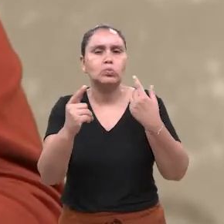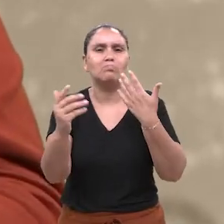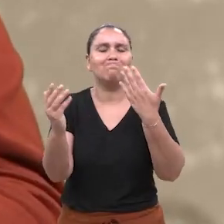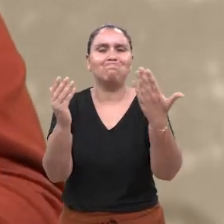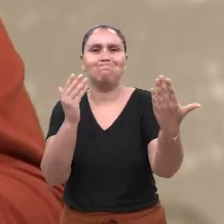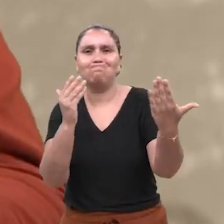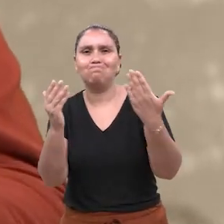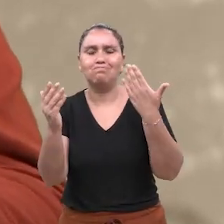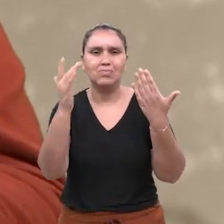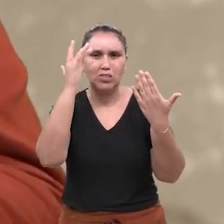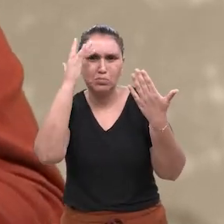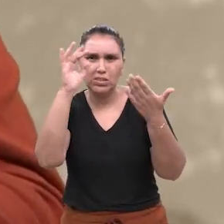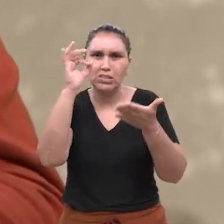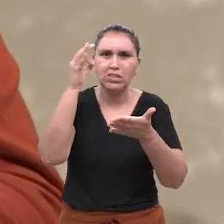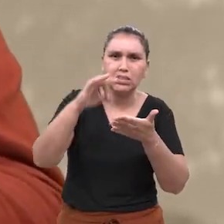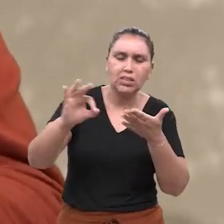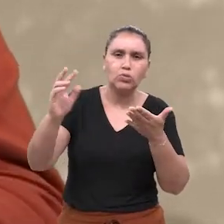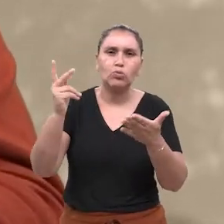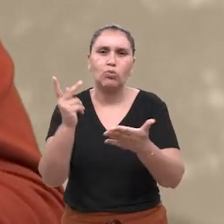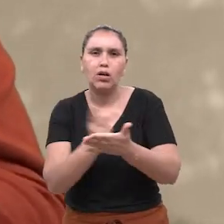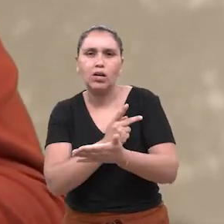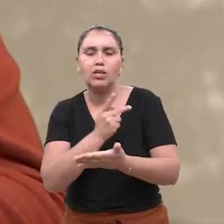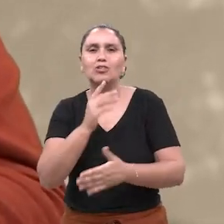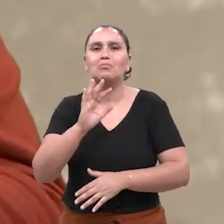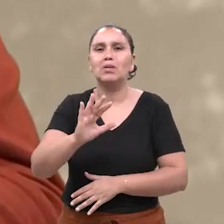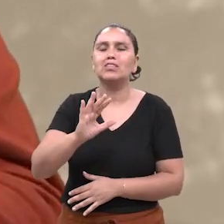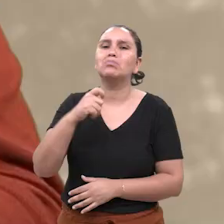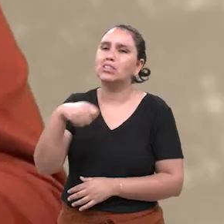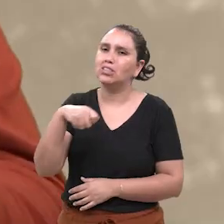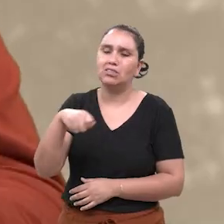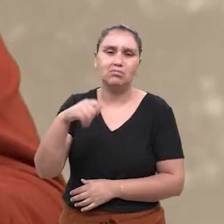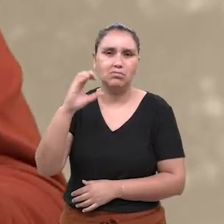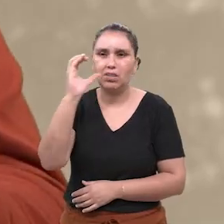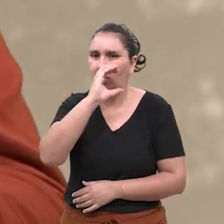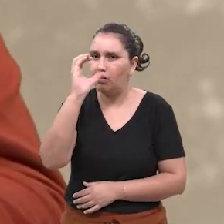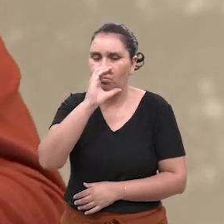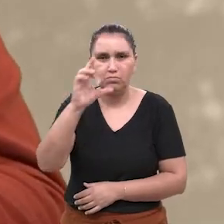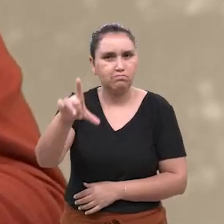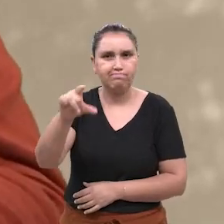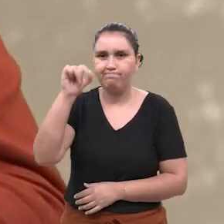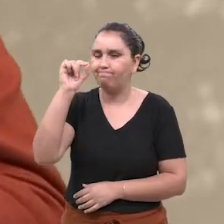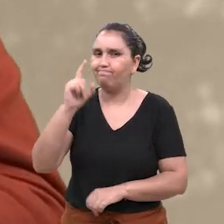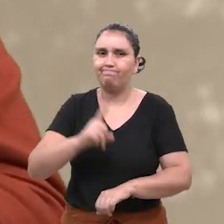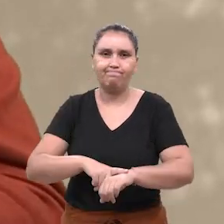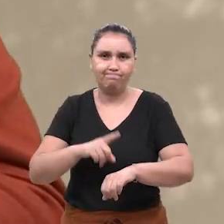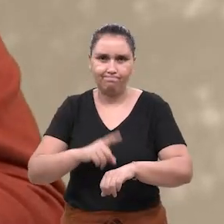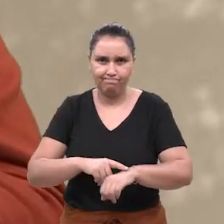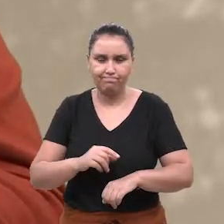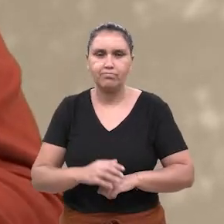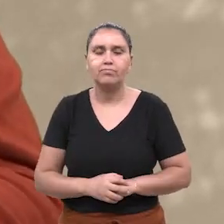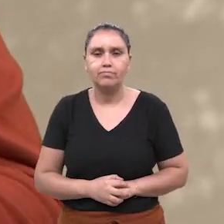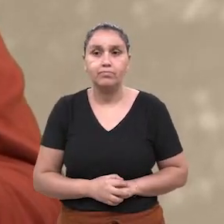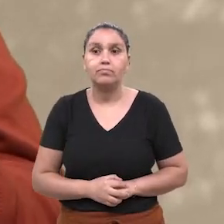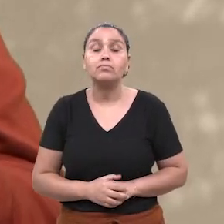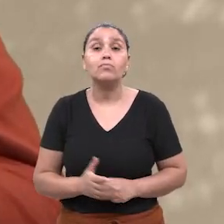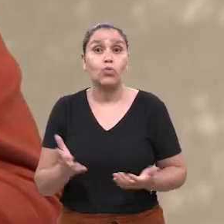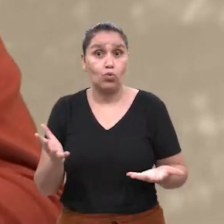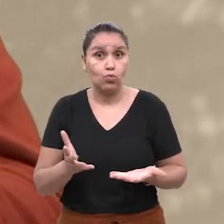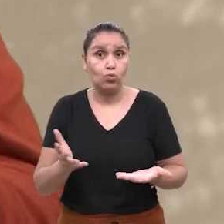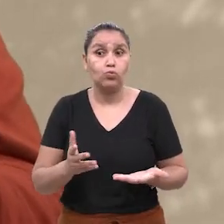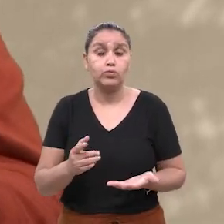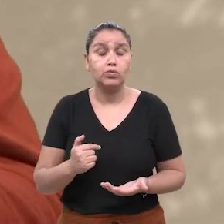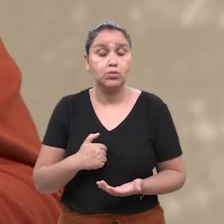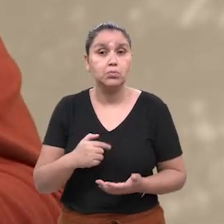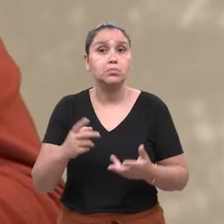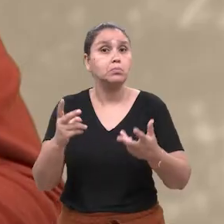nas decisões que tomava, porque não se sabia se era assim que tinha que ser ou não, mas que se precisava tomar decisão. Então, hoje eu vejo que a